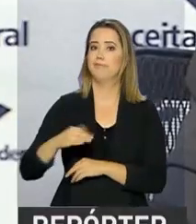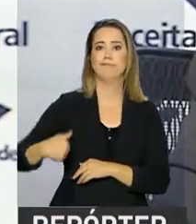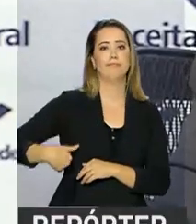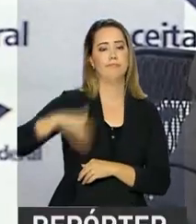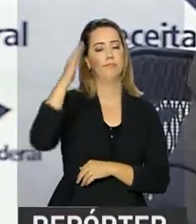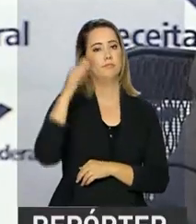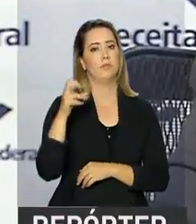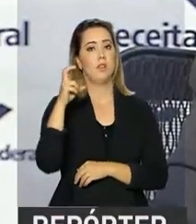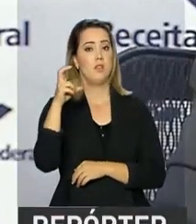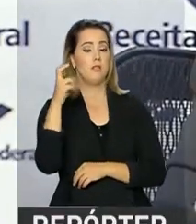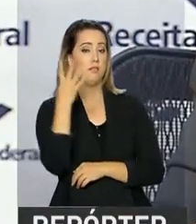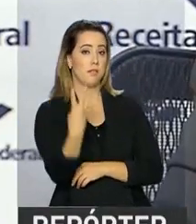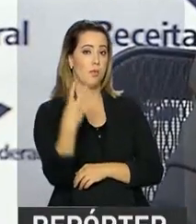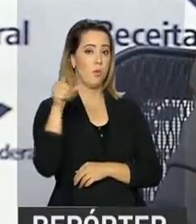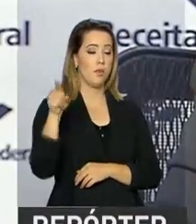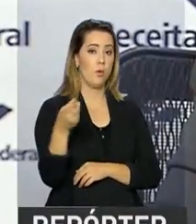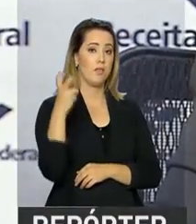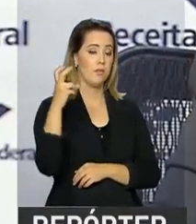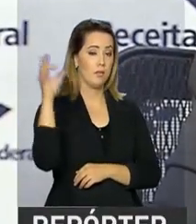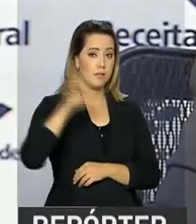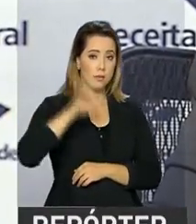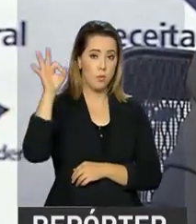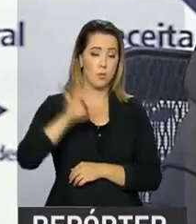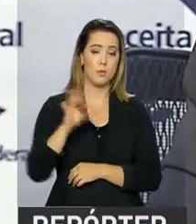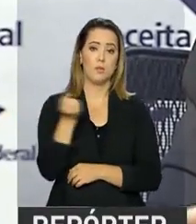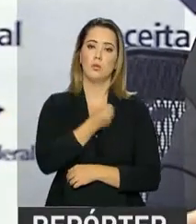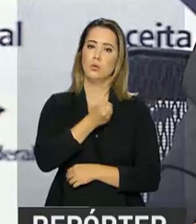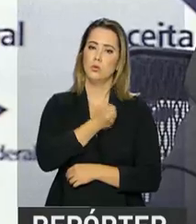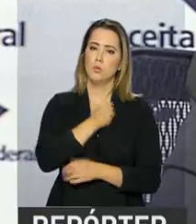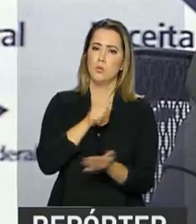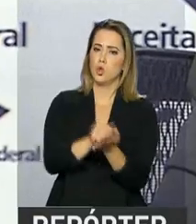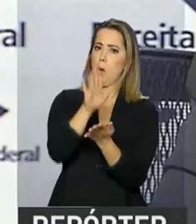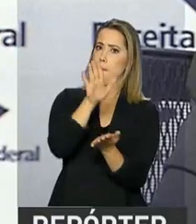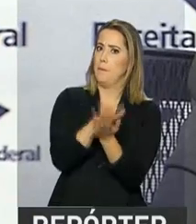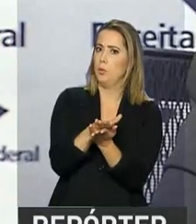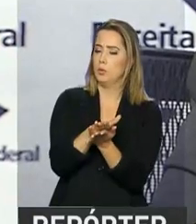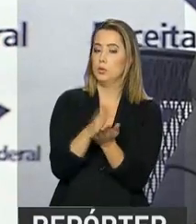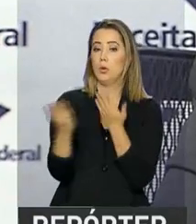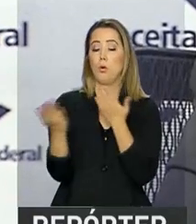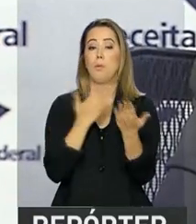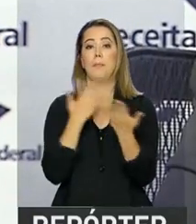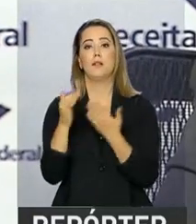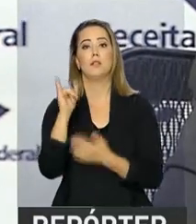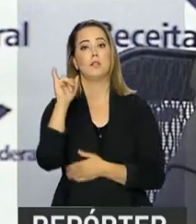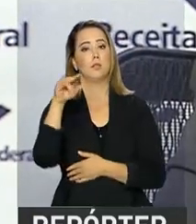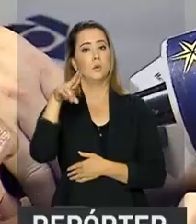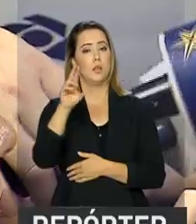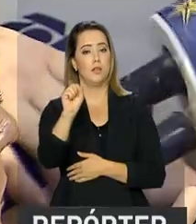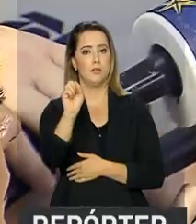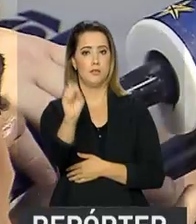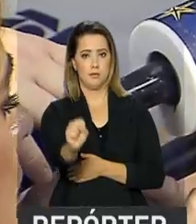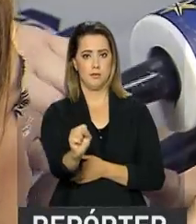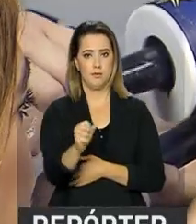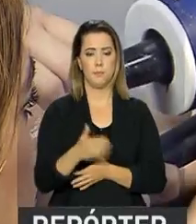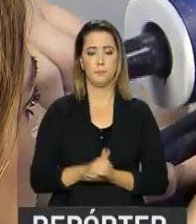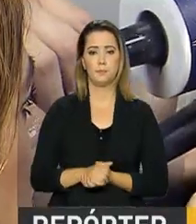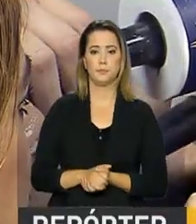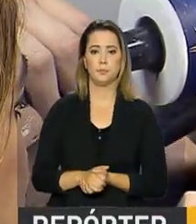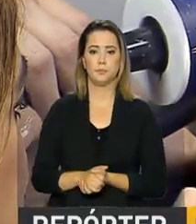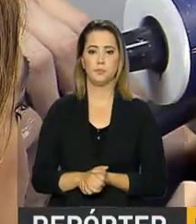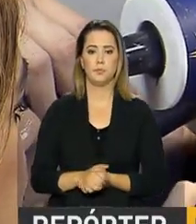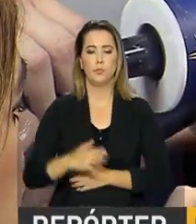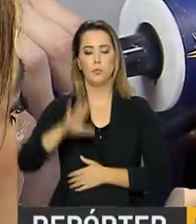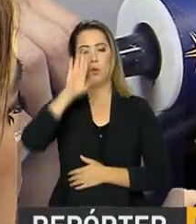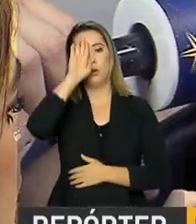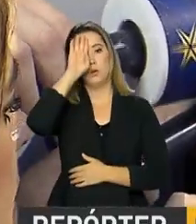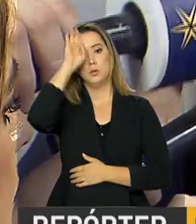aumento de 54,5 por no número de autuações em relação à previdência social na área da Previdência as principais